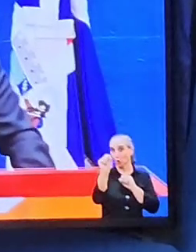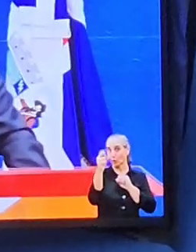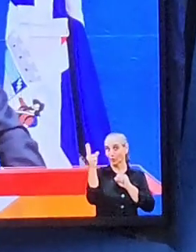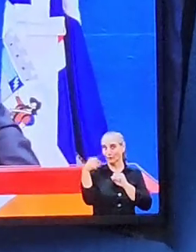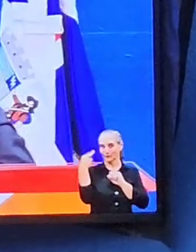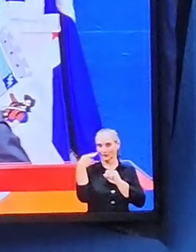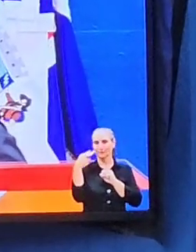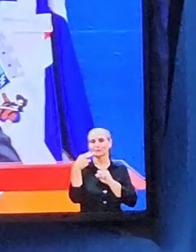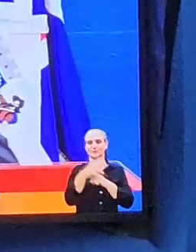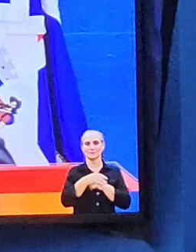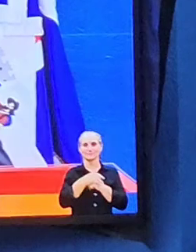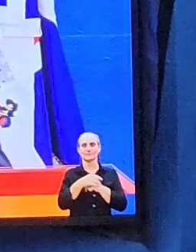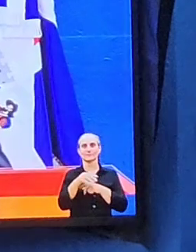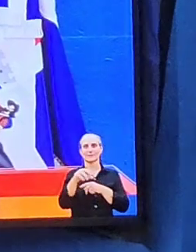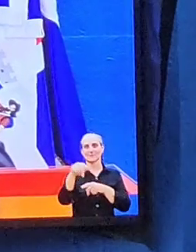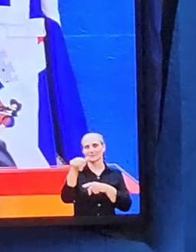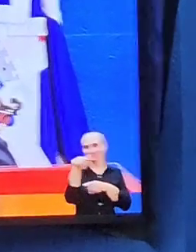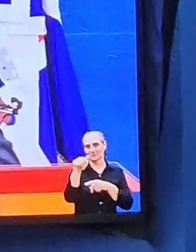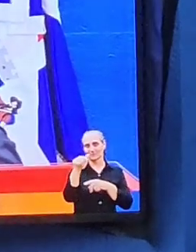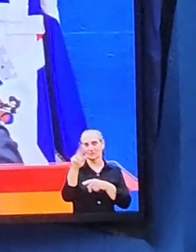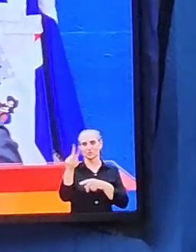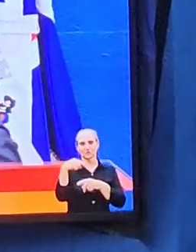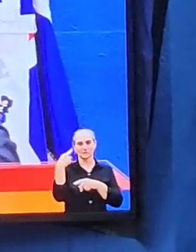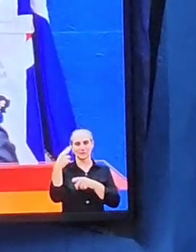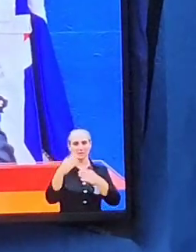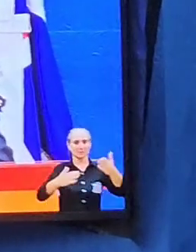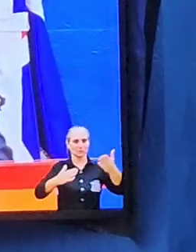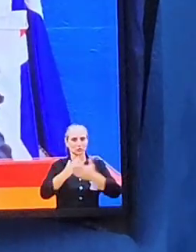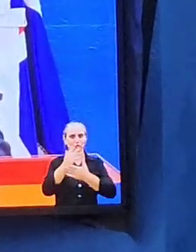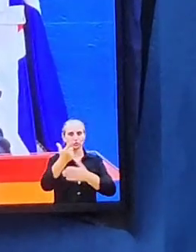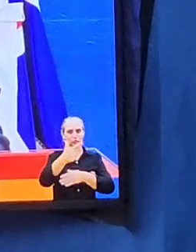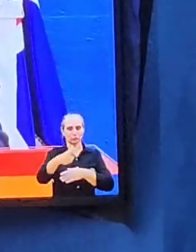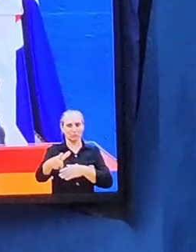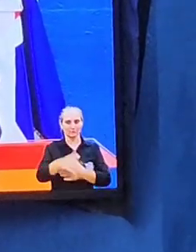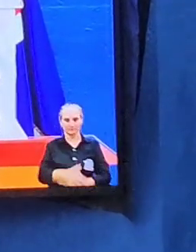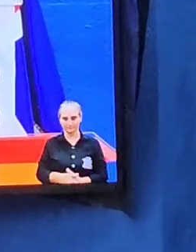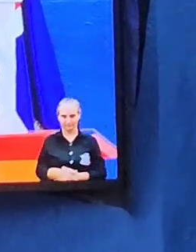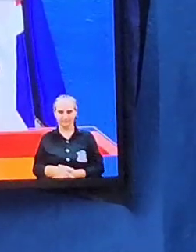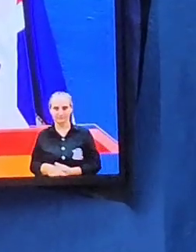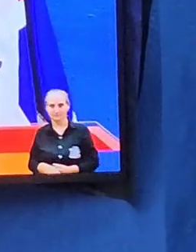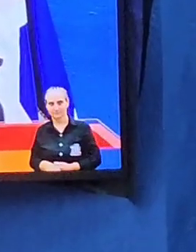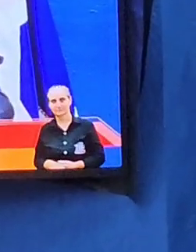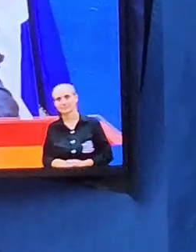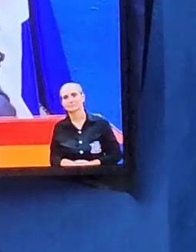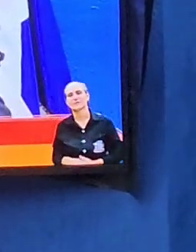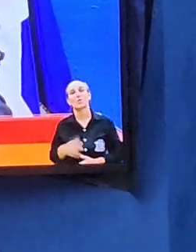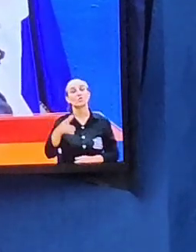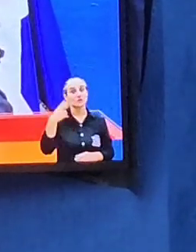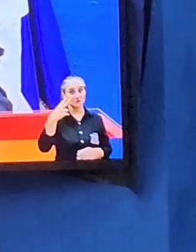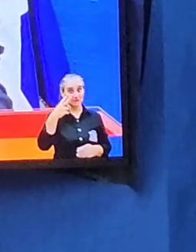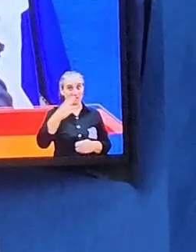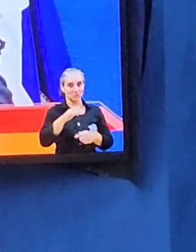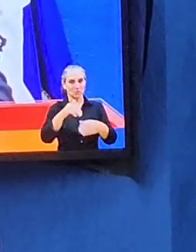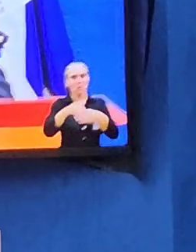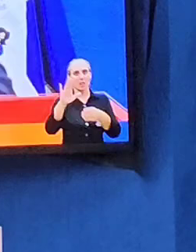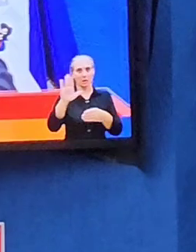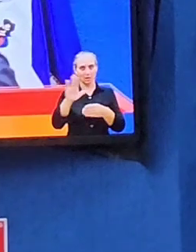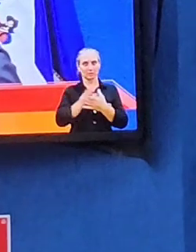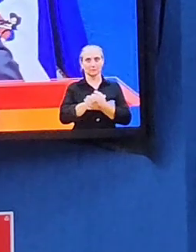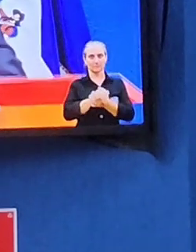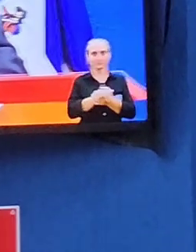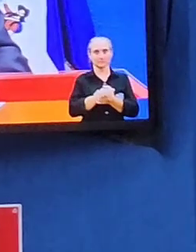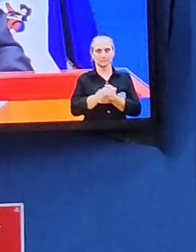uma reeleição de 7 vereadores, e tenho certeza que os vereadores eleitos